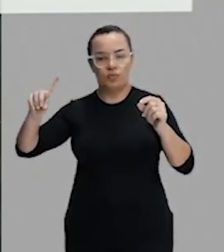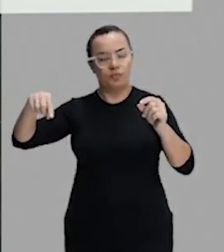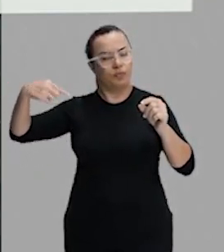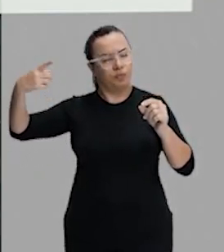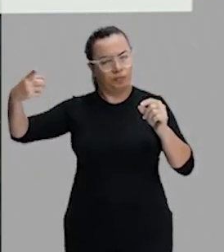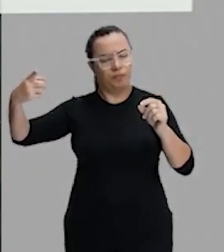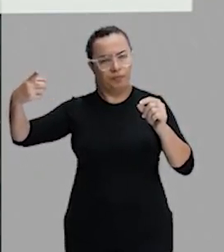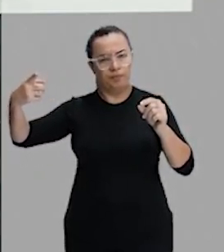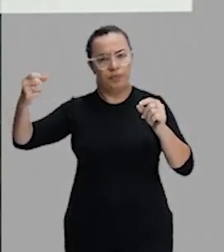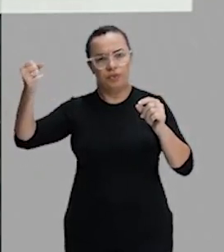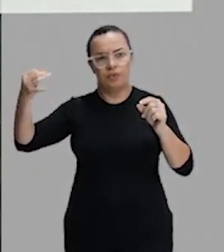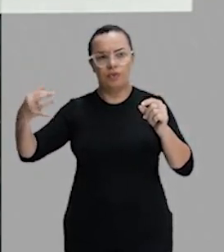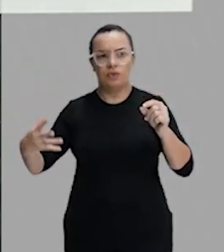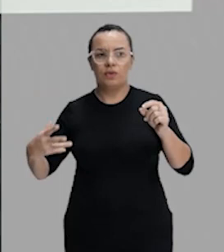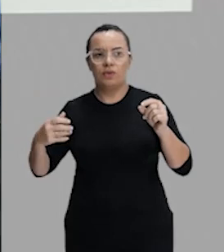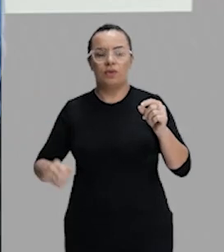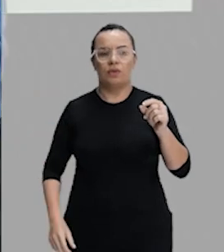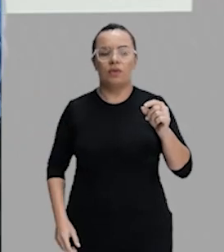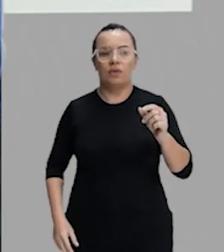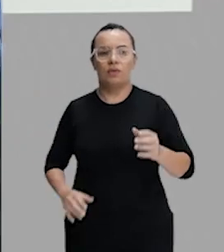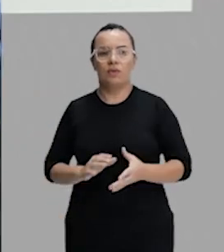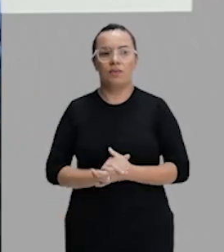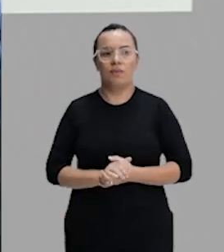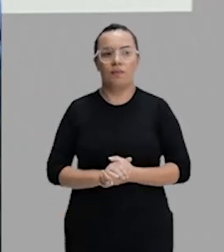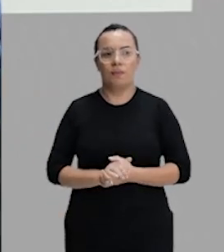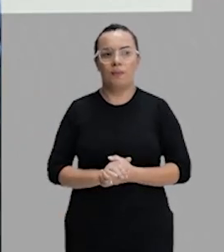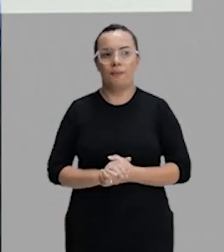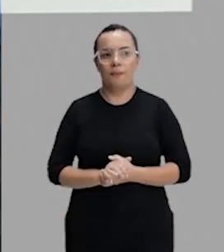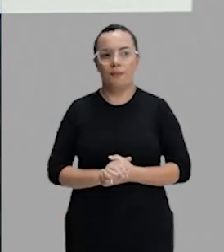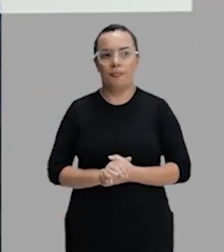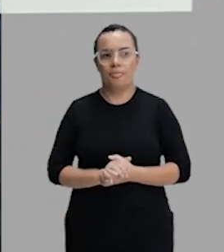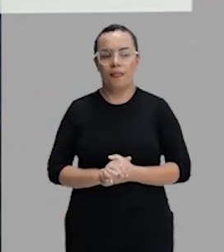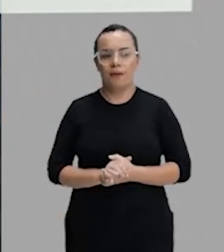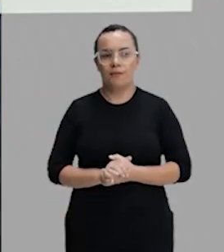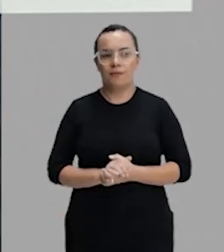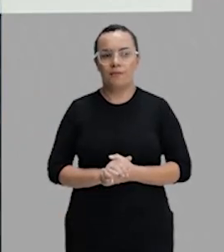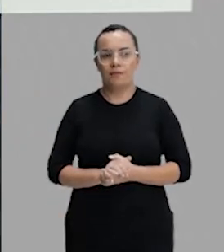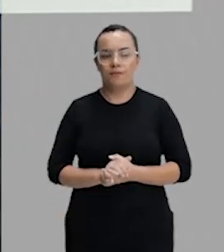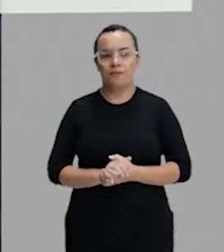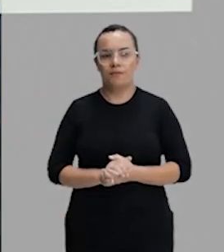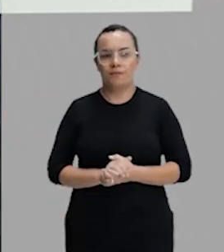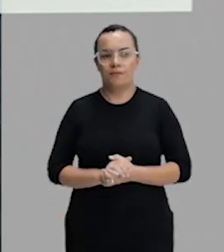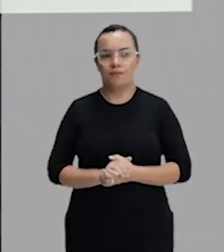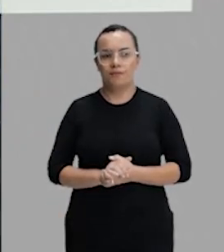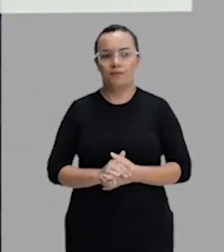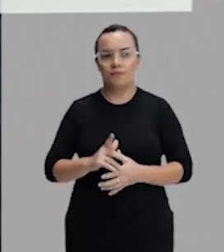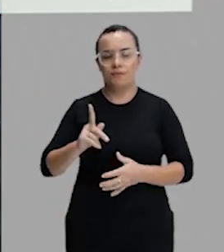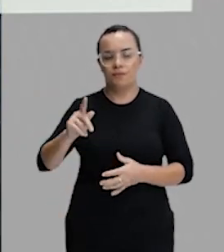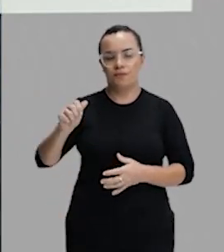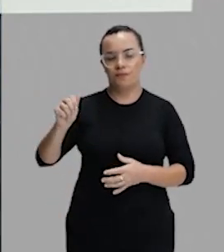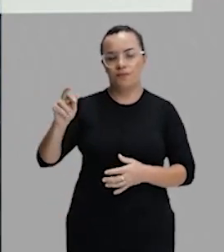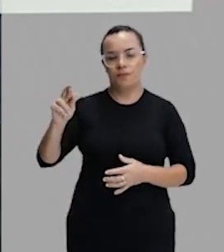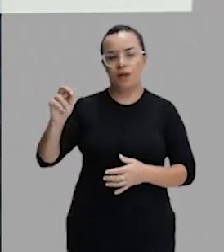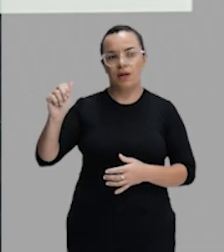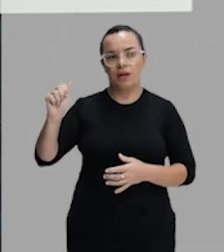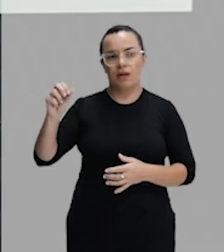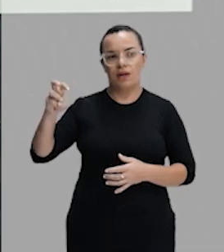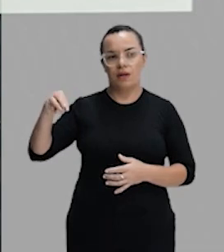Então, nós temos aí o parâmetro P, certo? Parâmetro